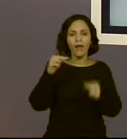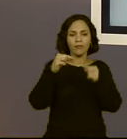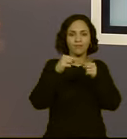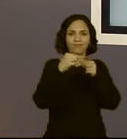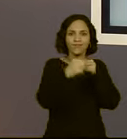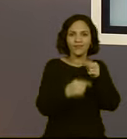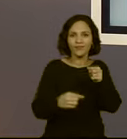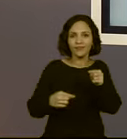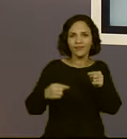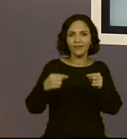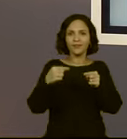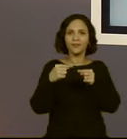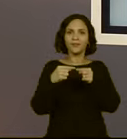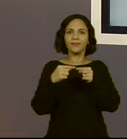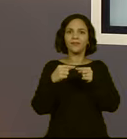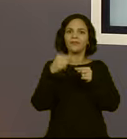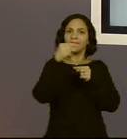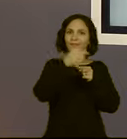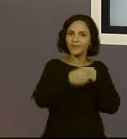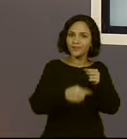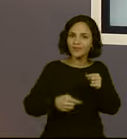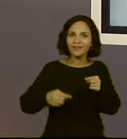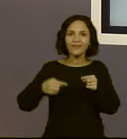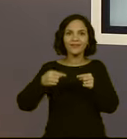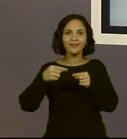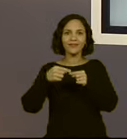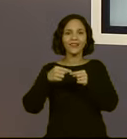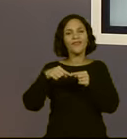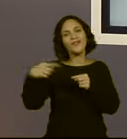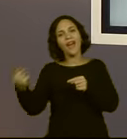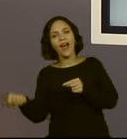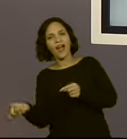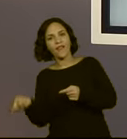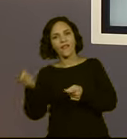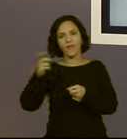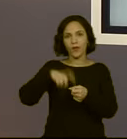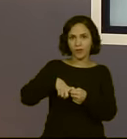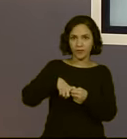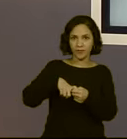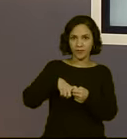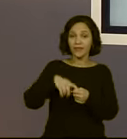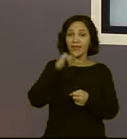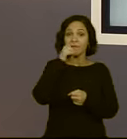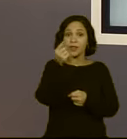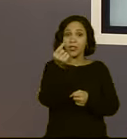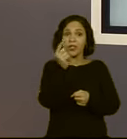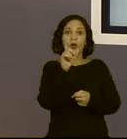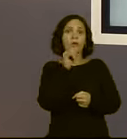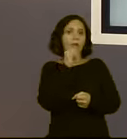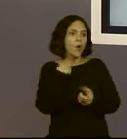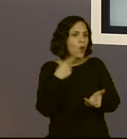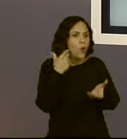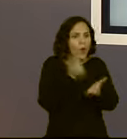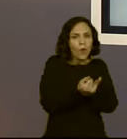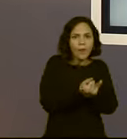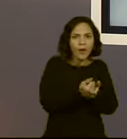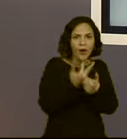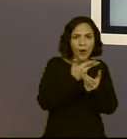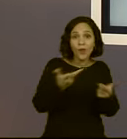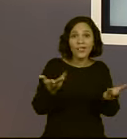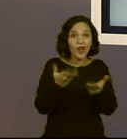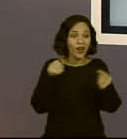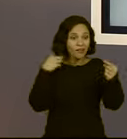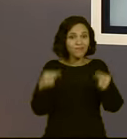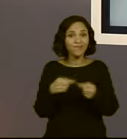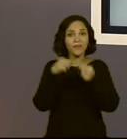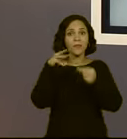cíclico ela vai e vem e ela não necessariamente é você investir um recurso muito grande agora para ter